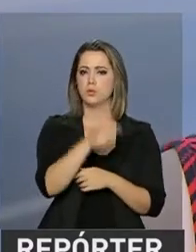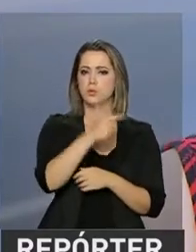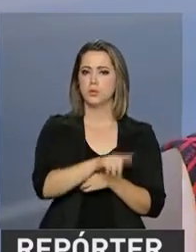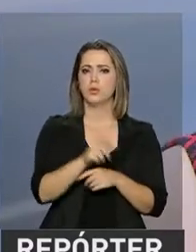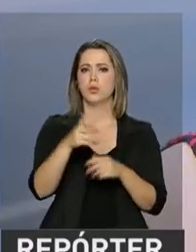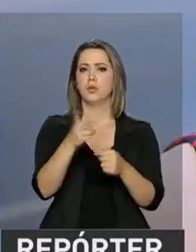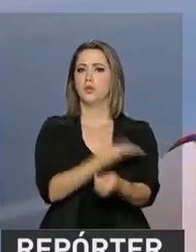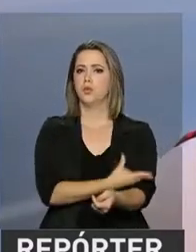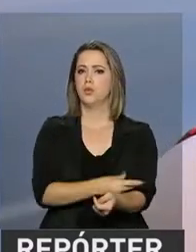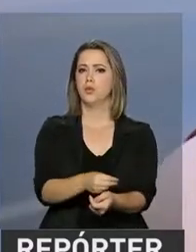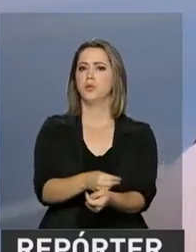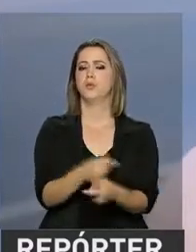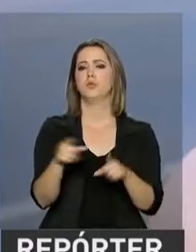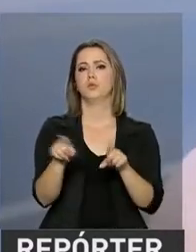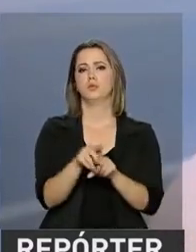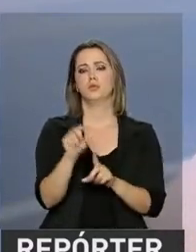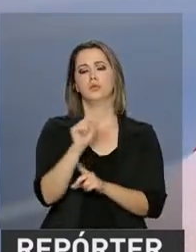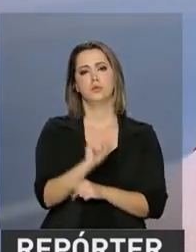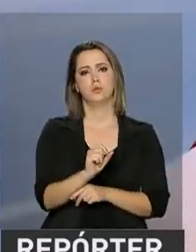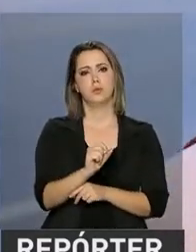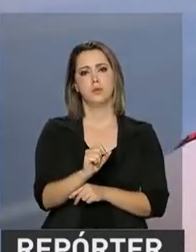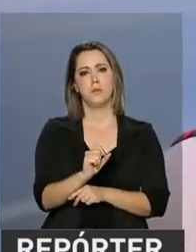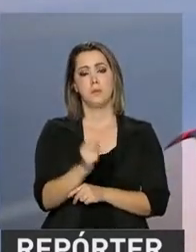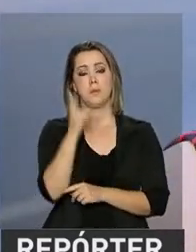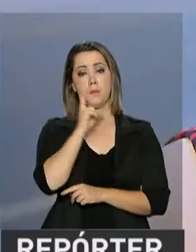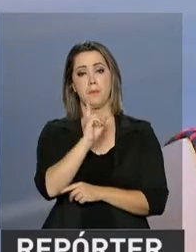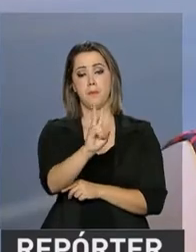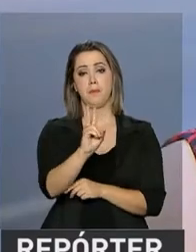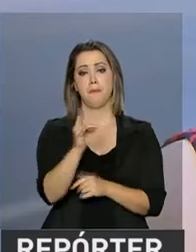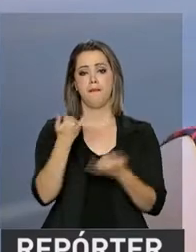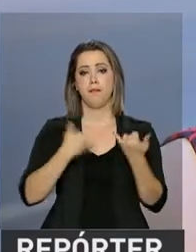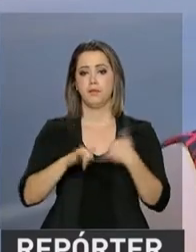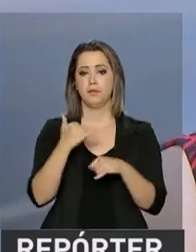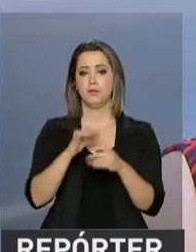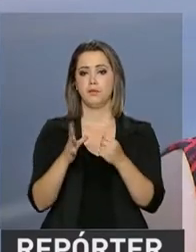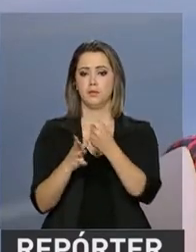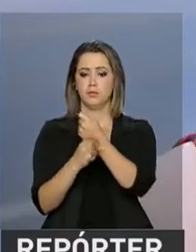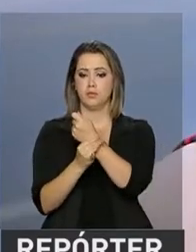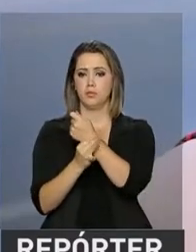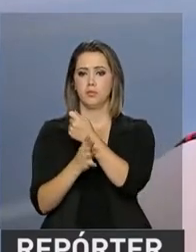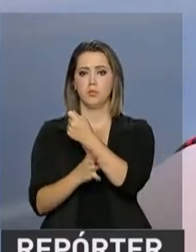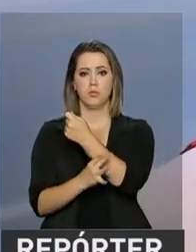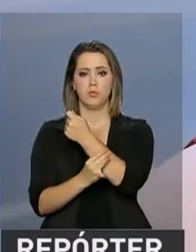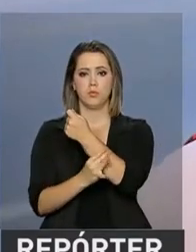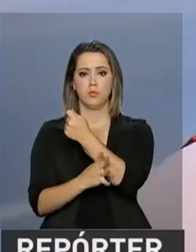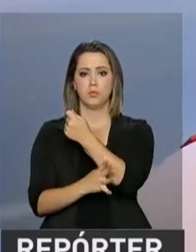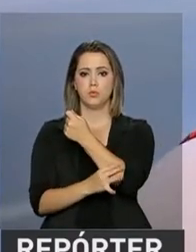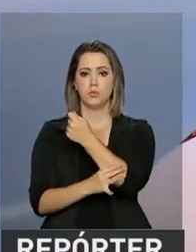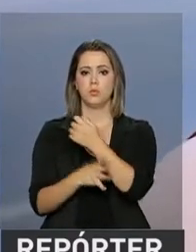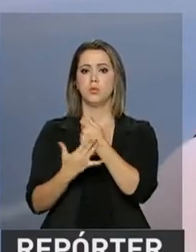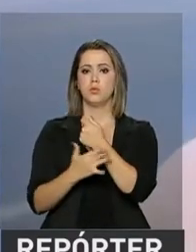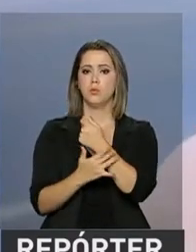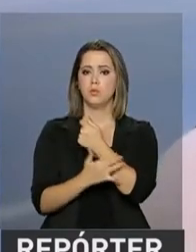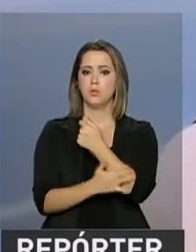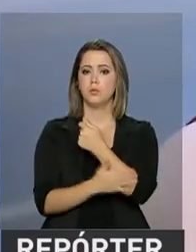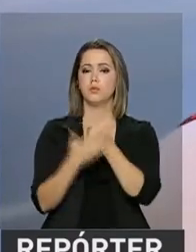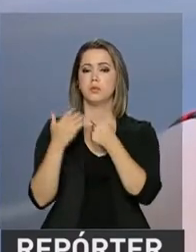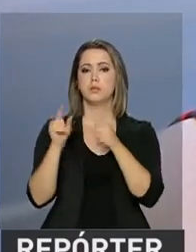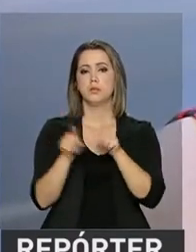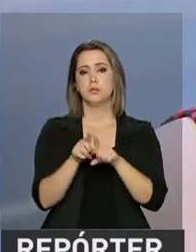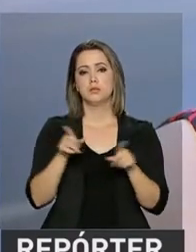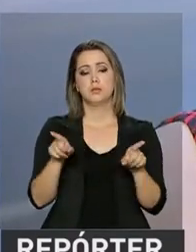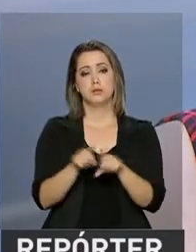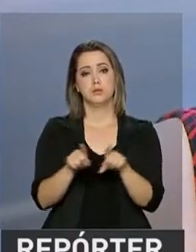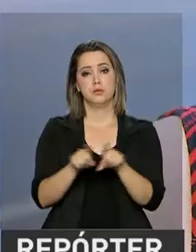sangue exame de toque nerd sensações e